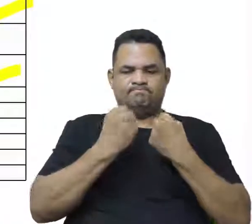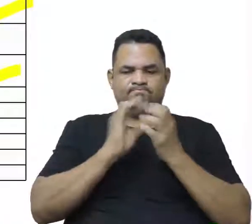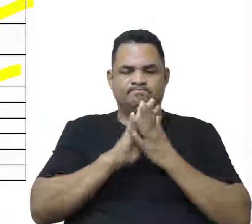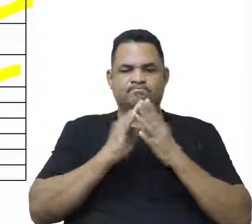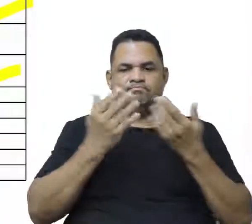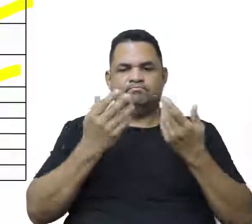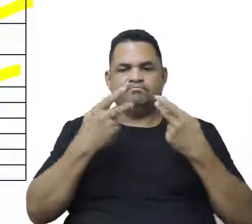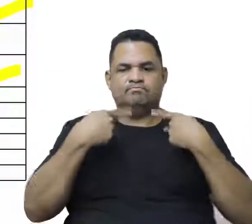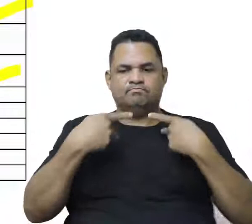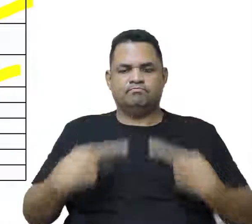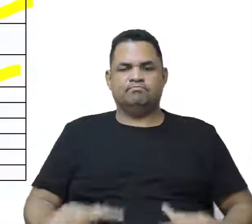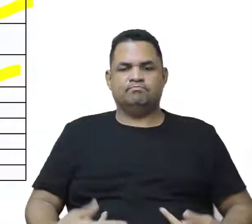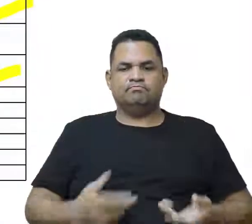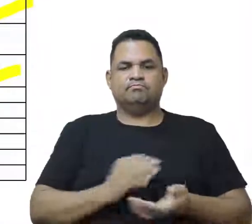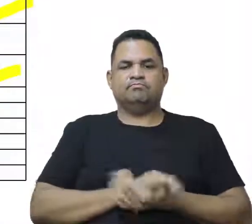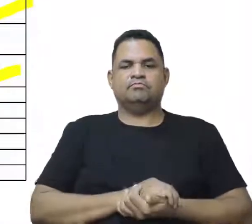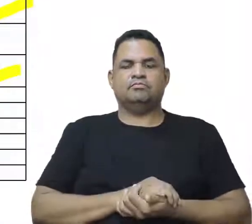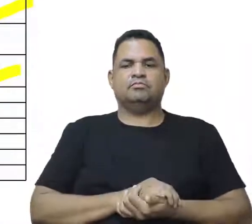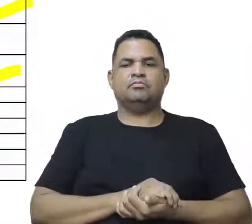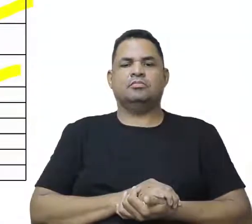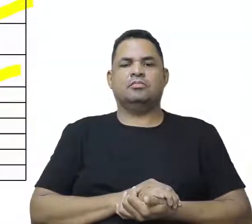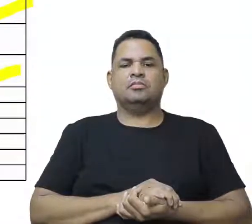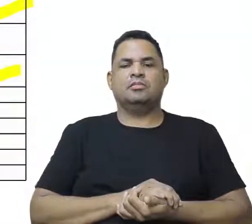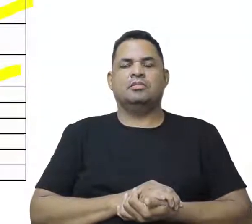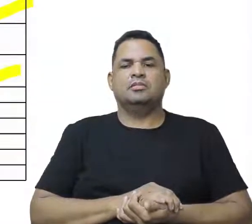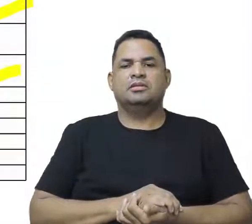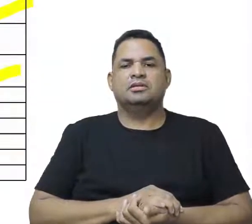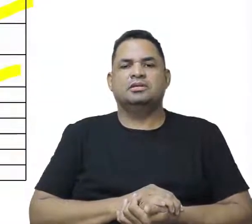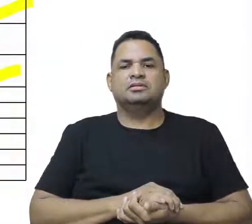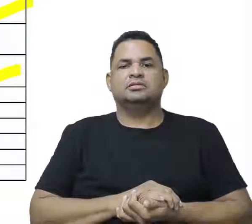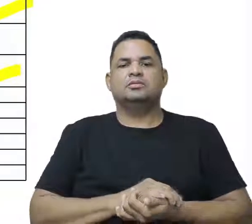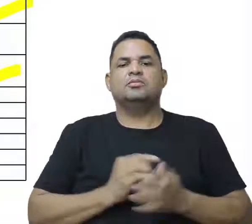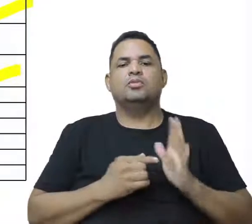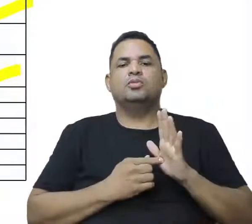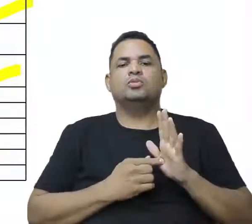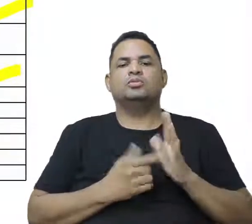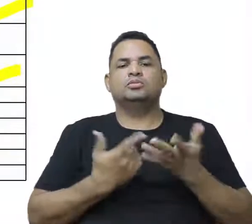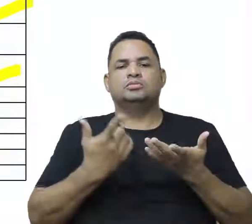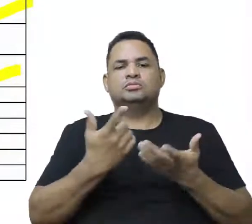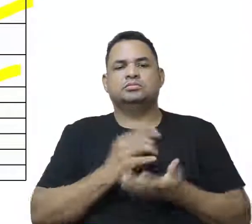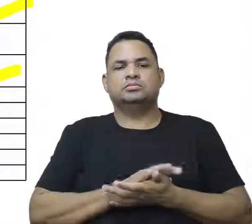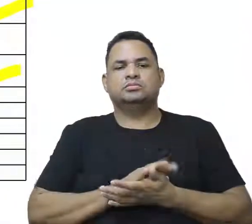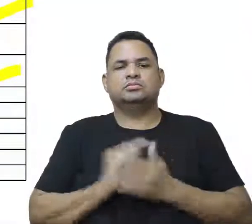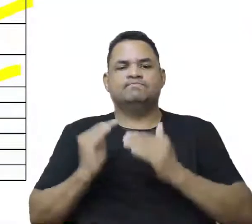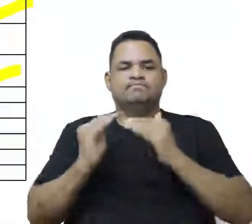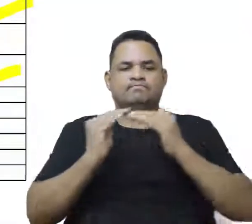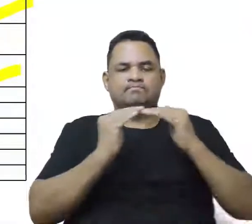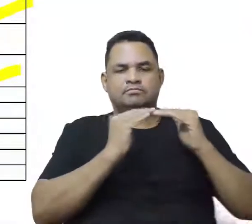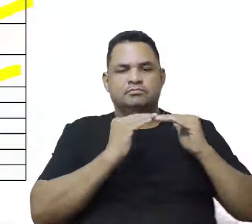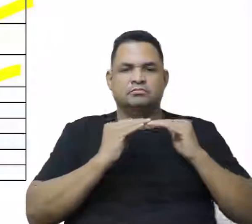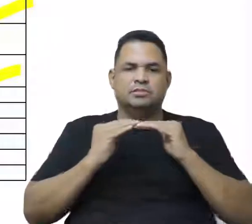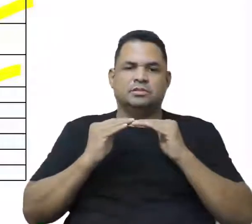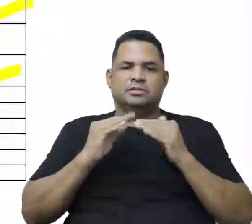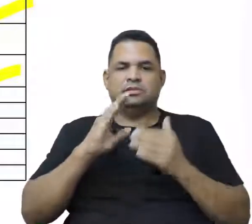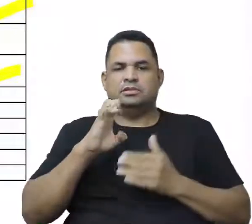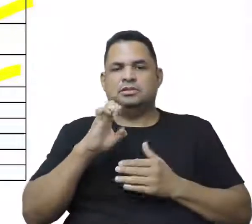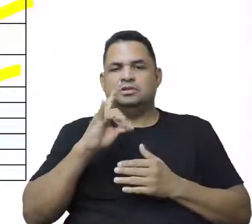físico. Lembrando que lá no nosso destaque que a gente deu naquele gráfico, a gente chama atenção padrões estéticos,